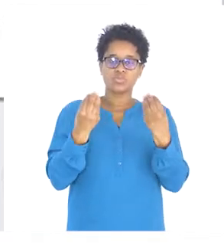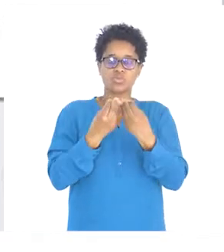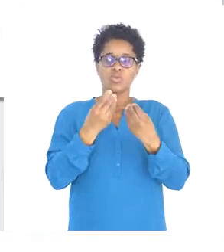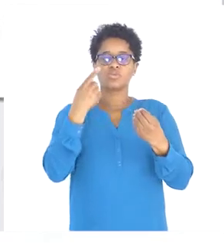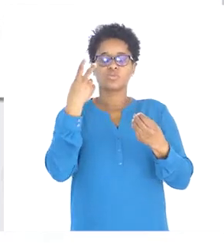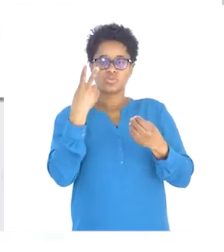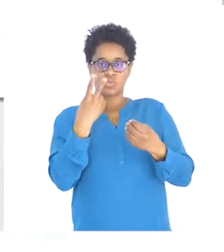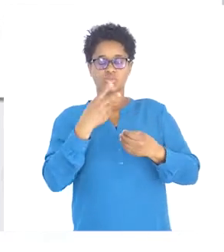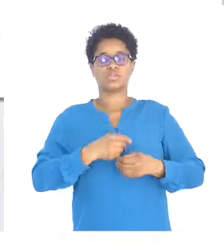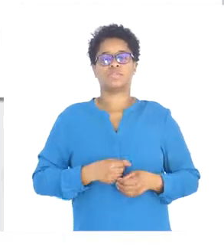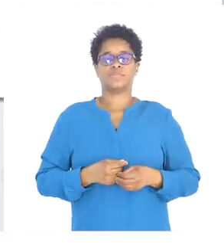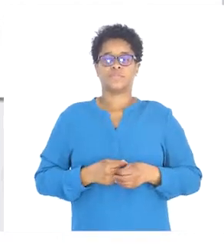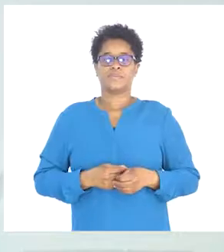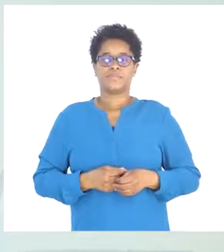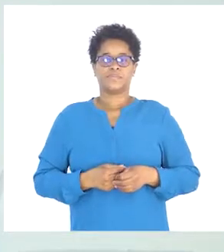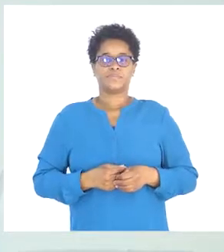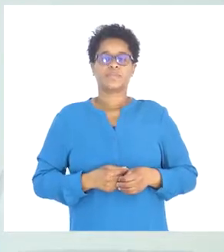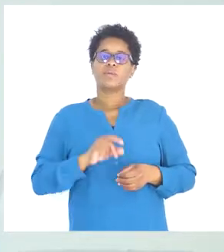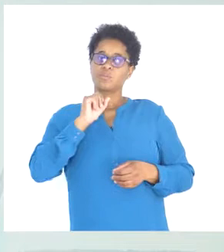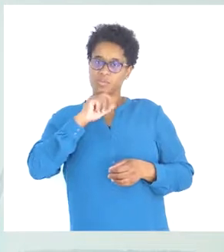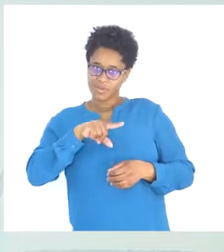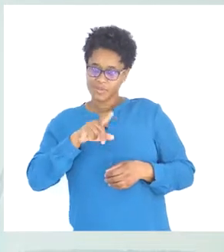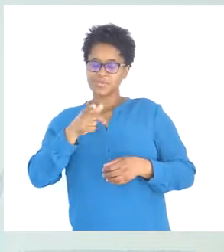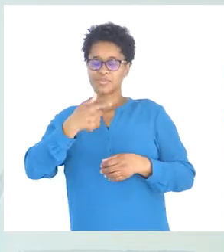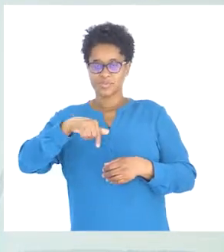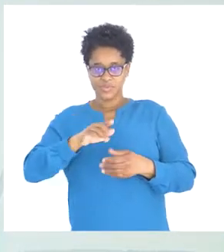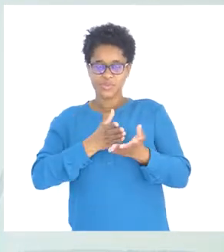dos dois. Podemos continuar?